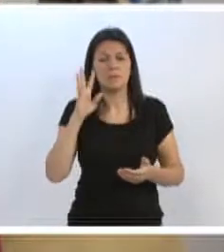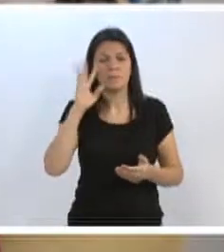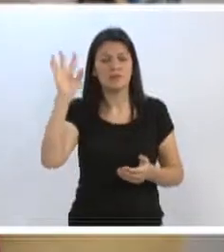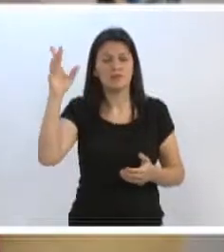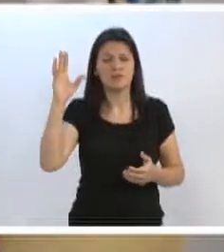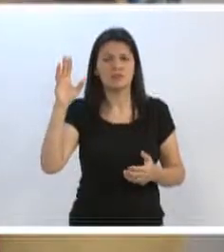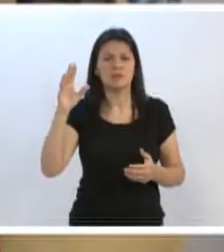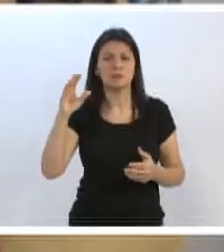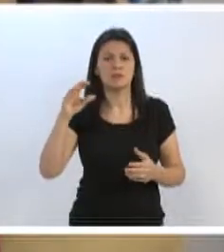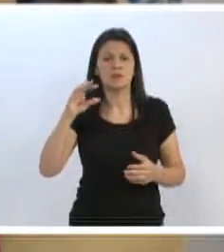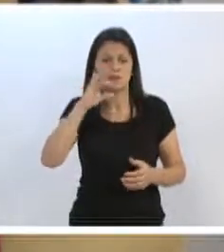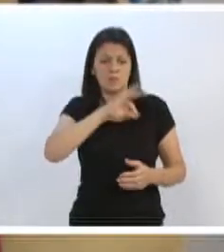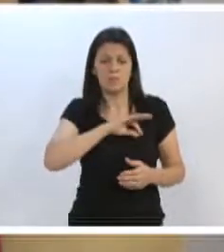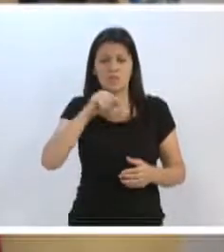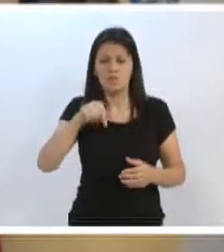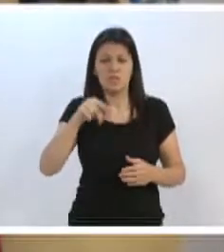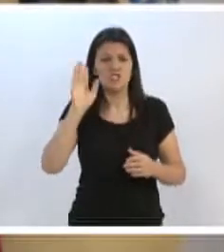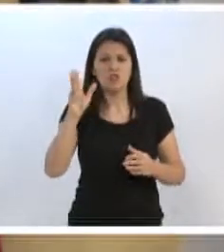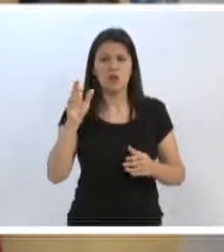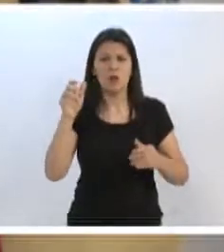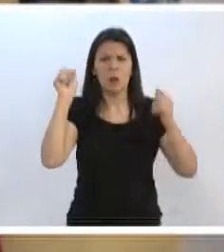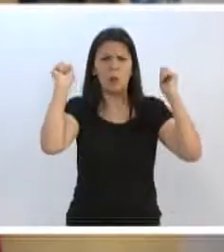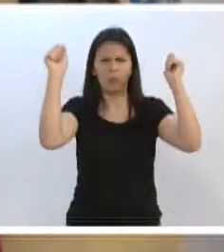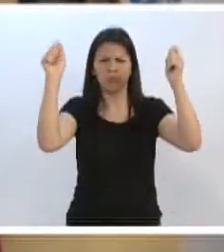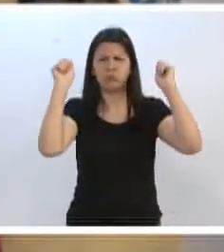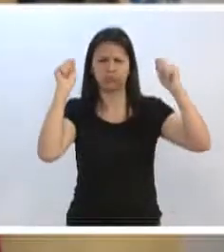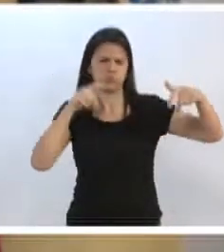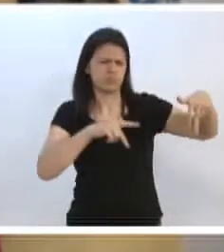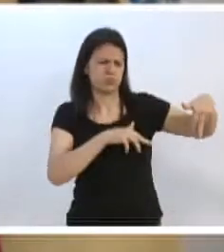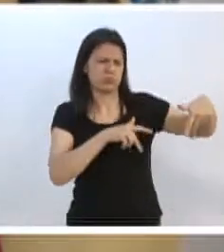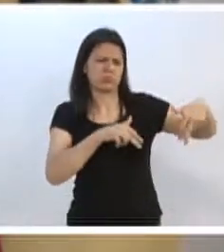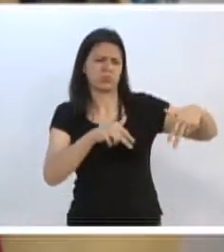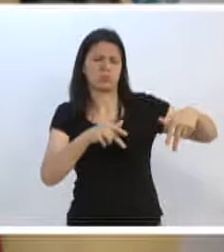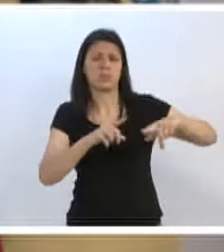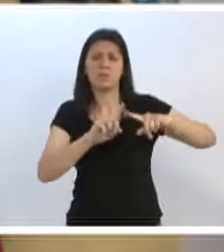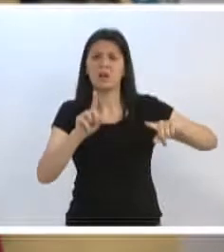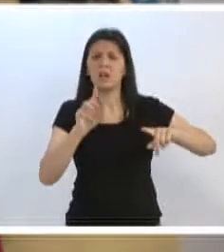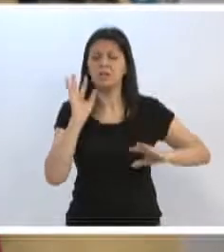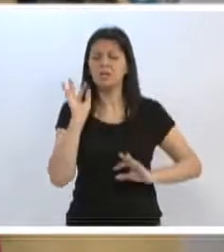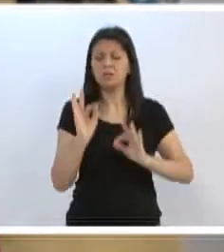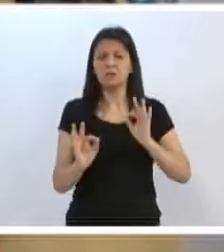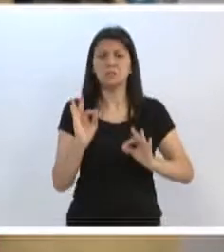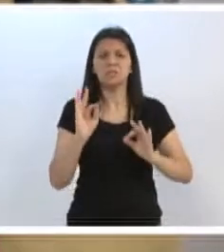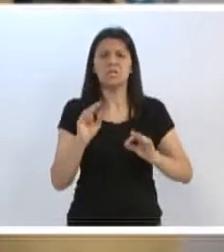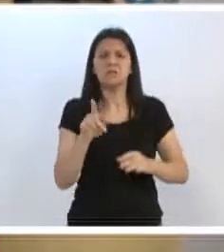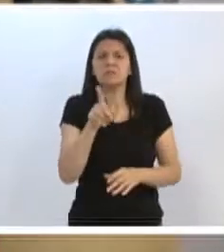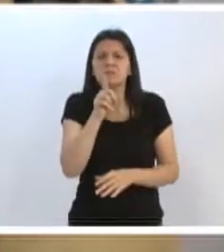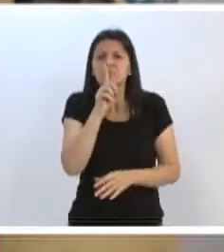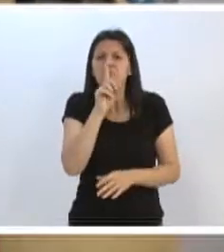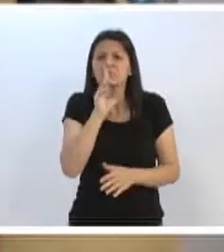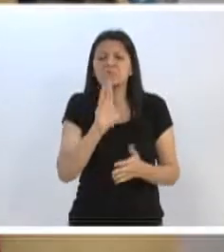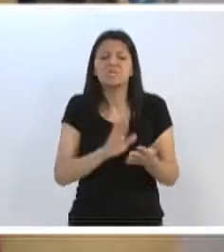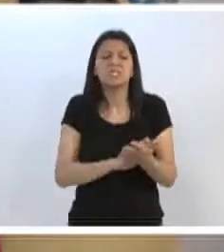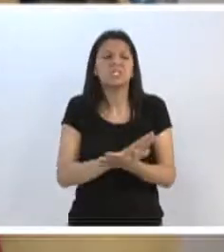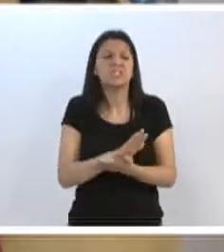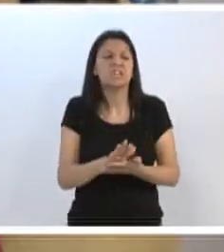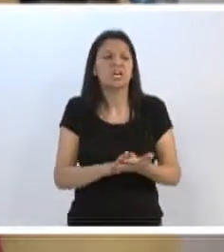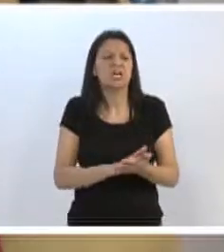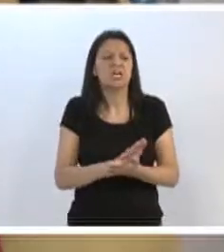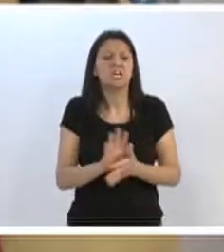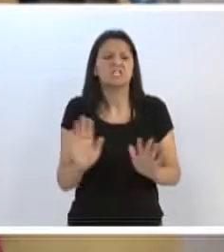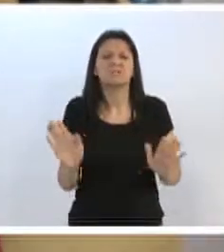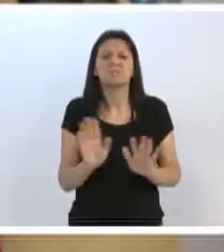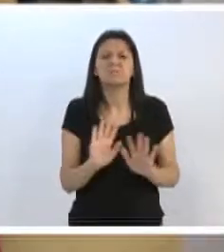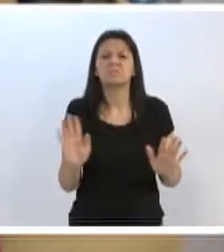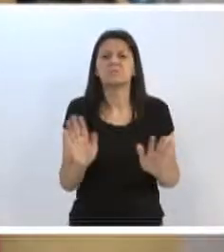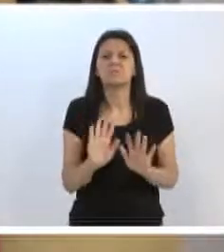Tinha passeata aqui na frente. Agora, quando as coisas vêm por conta do judiciário, e aí? Cadê as manifestações populares? Cadê,